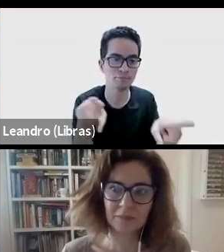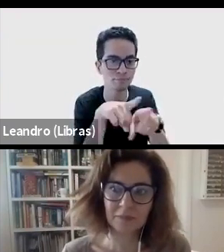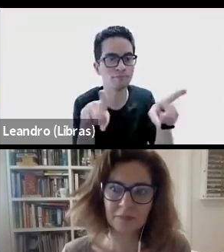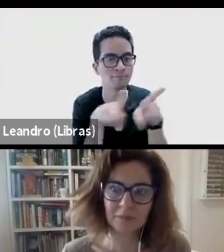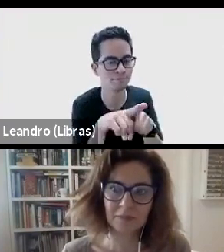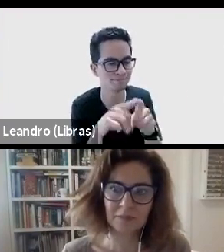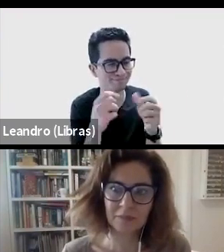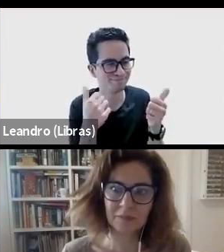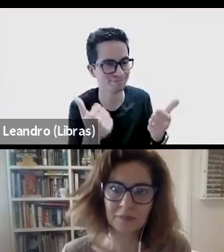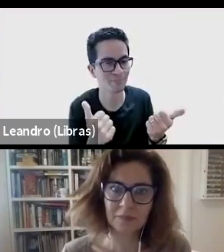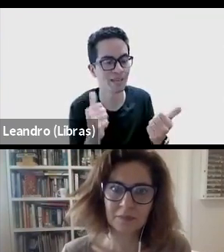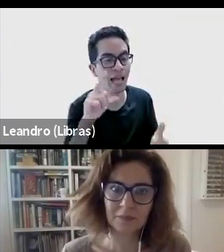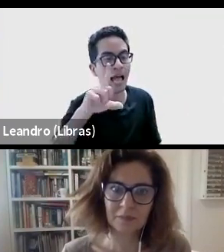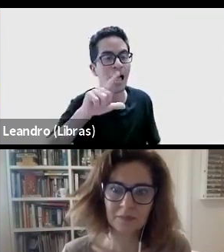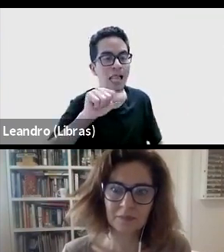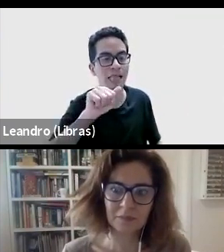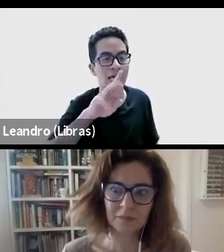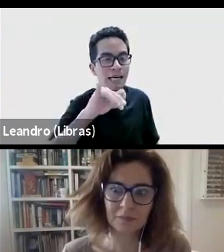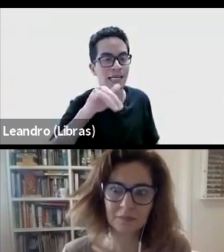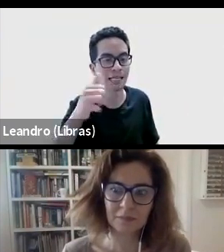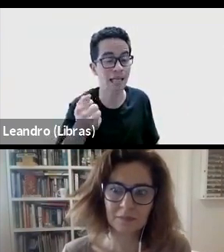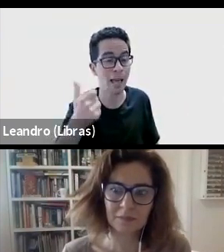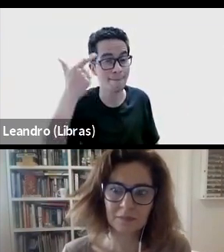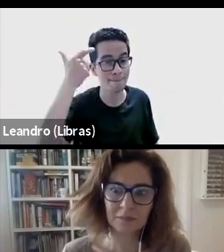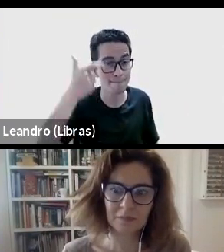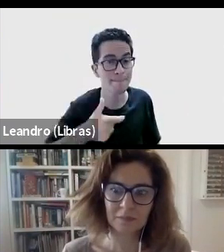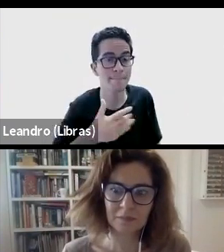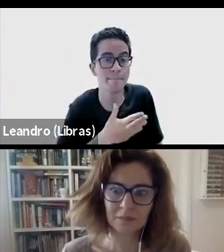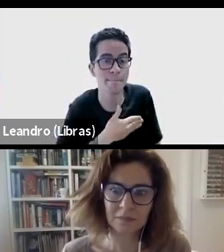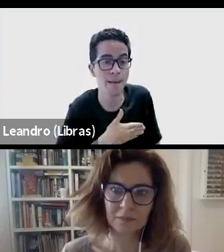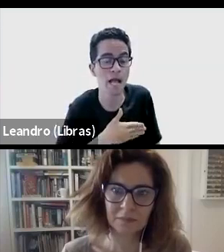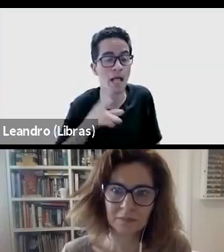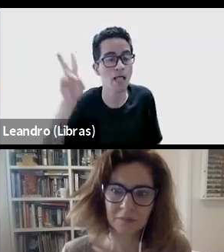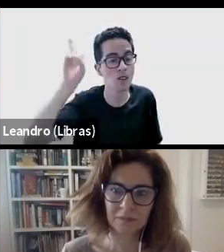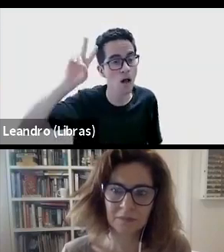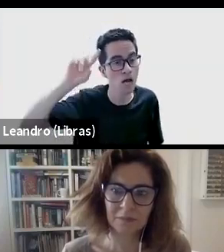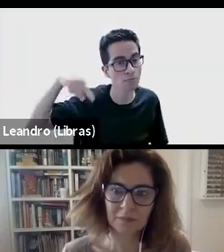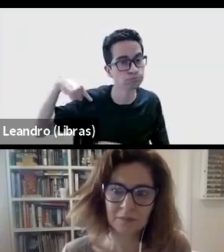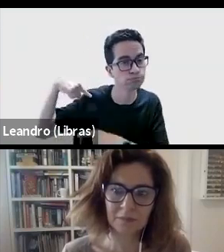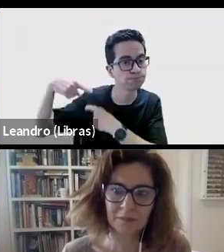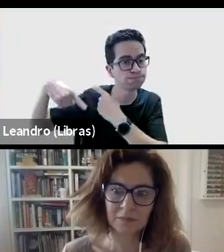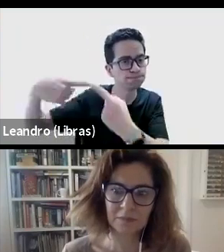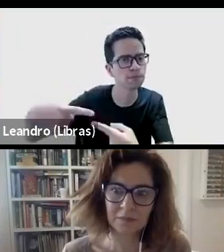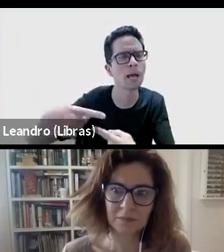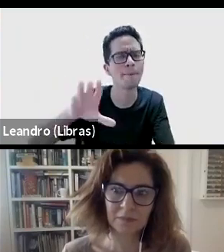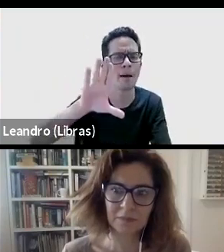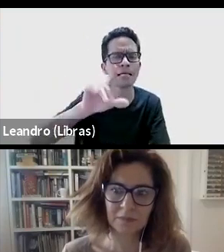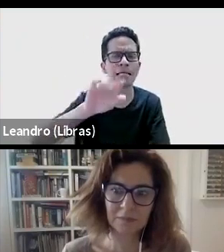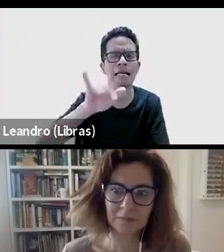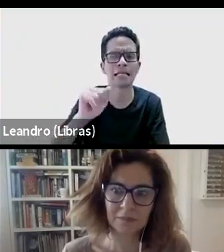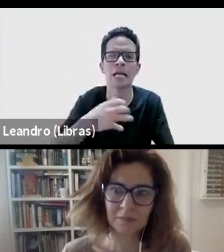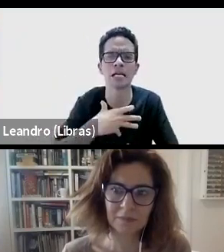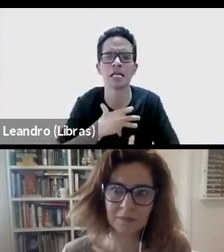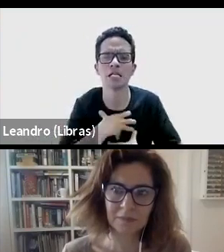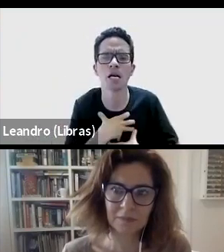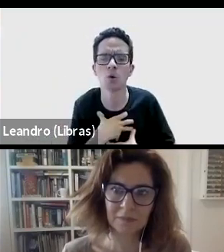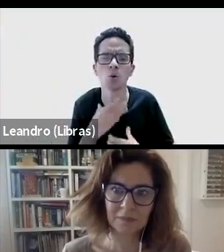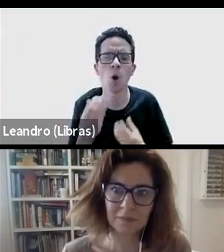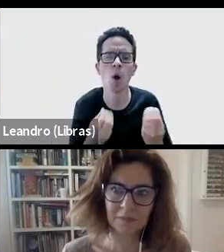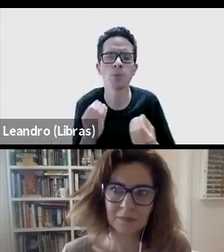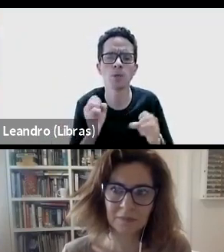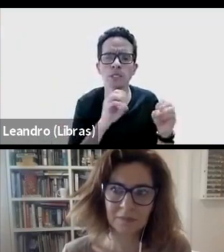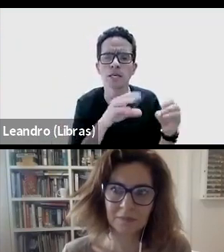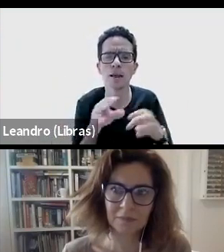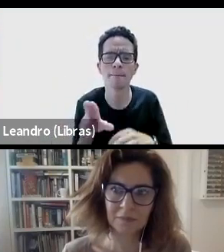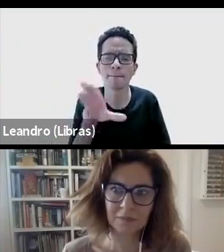Então, né, assim, a Larissa já falou um pouco aí de mim, da minha história, da minha trajetória. Eu falei para a Larissa, eu vou fazer mais no formato mesmo de uma